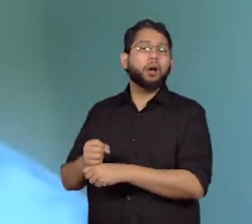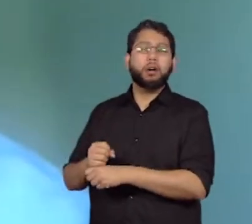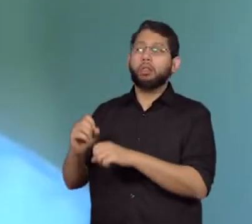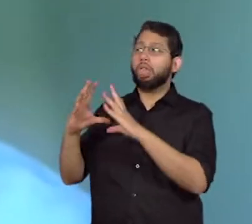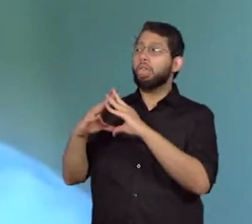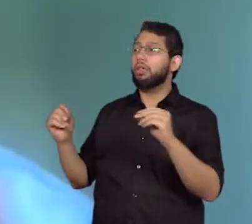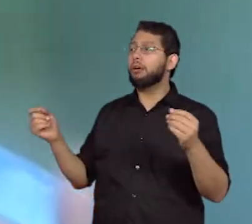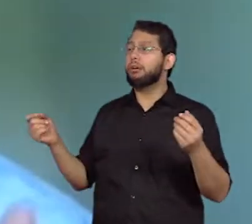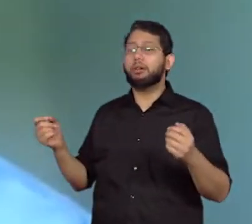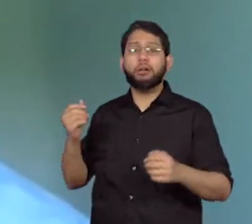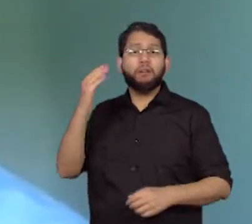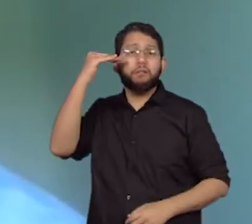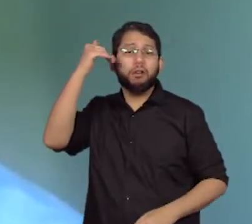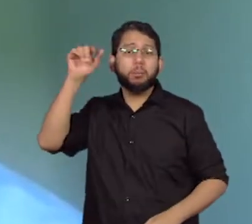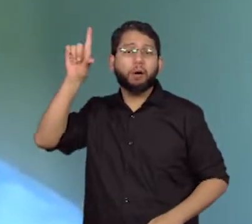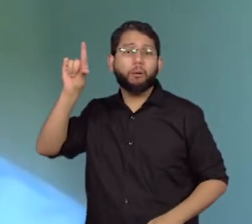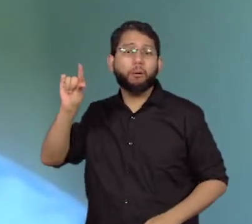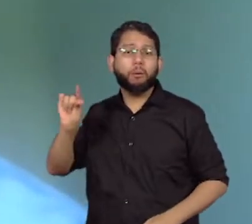desaparece completamente.